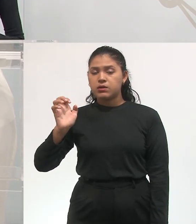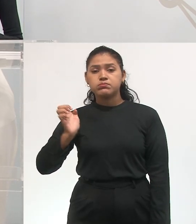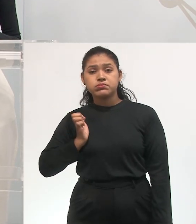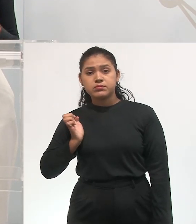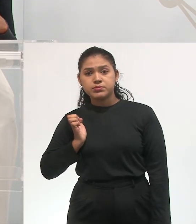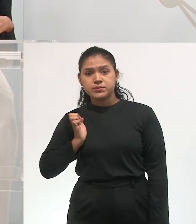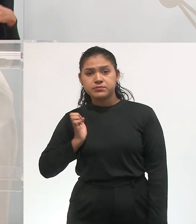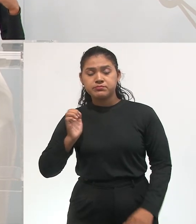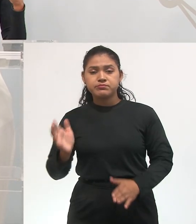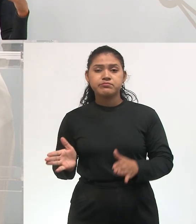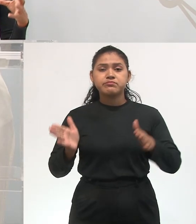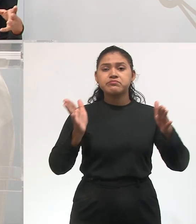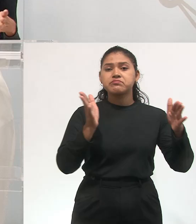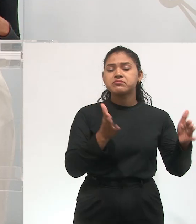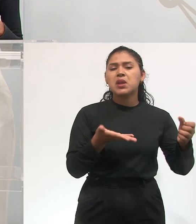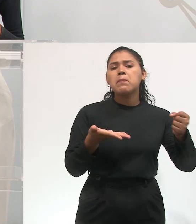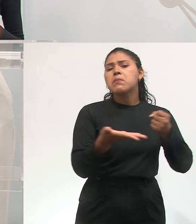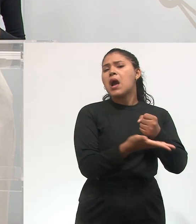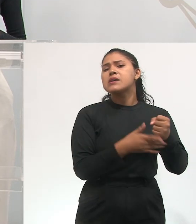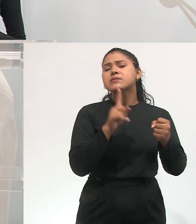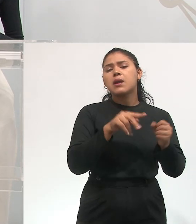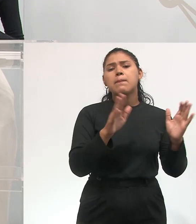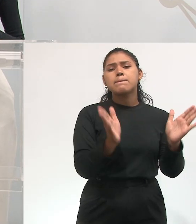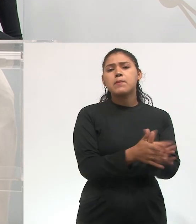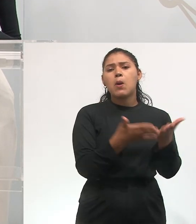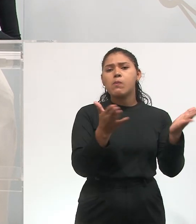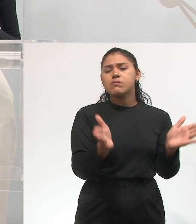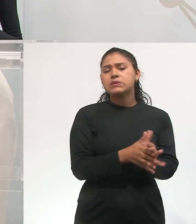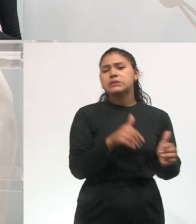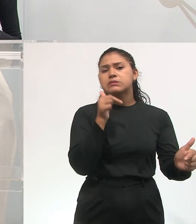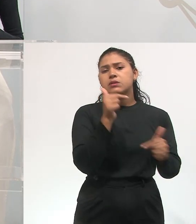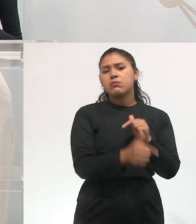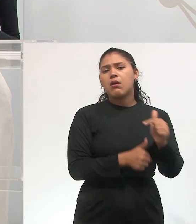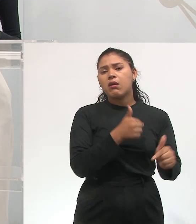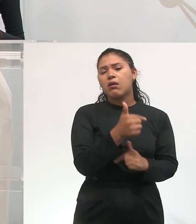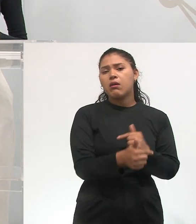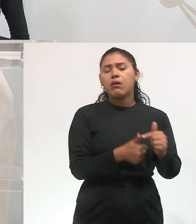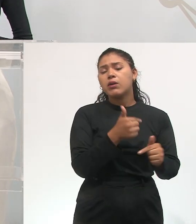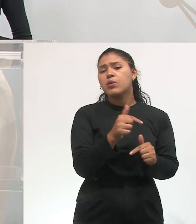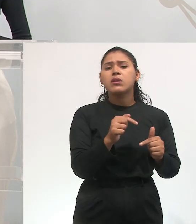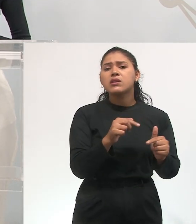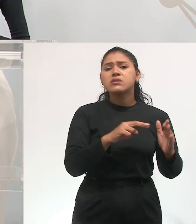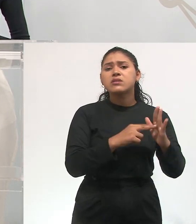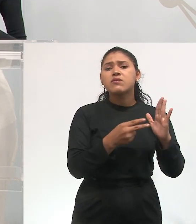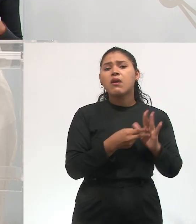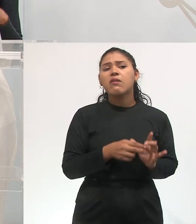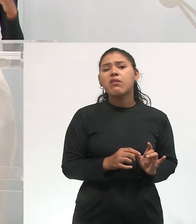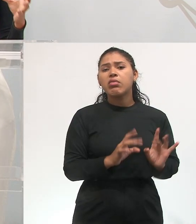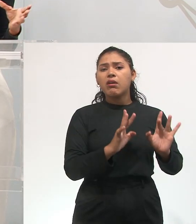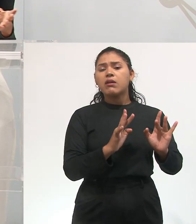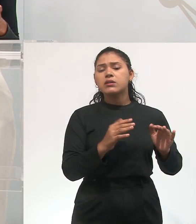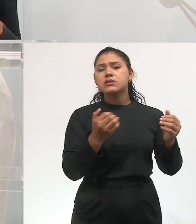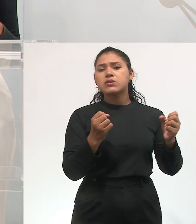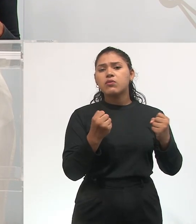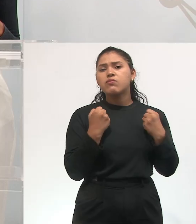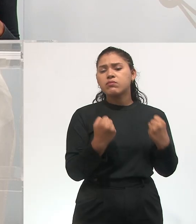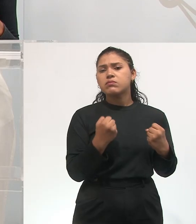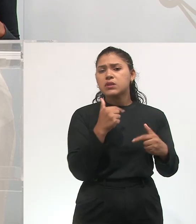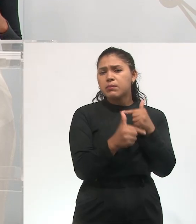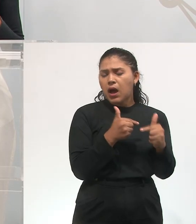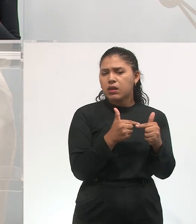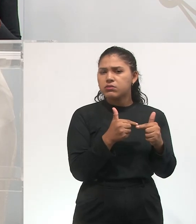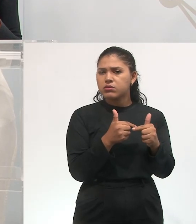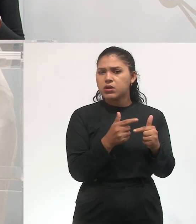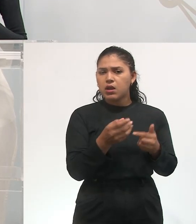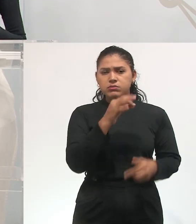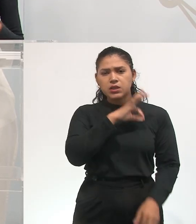proletariada, onde era composta por trabalhadores que vendia a sua mão de obra em troca de um salário.